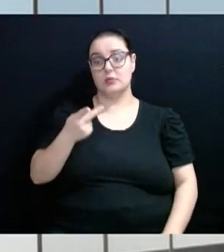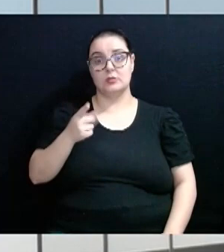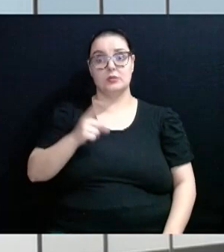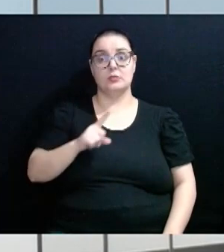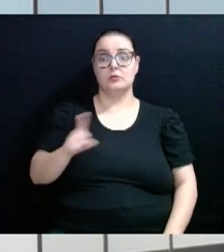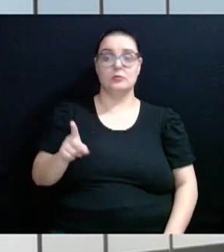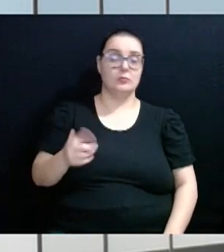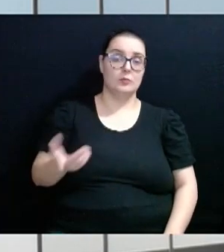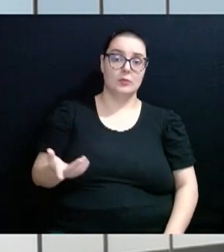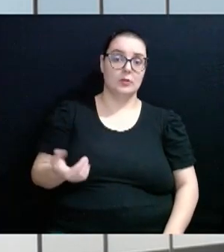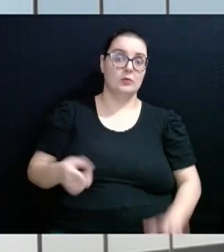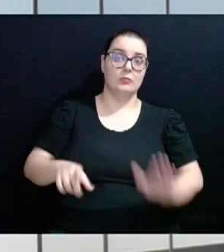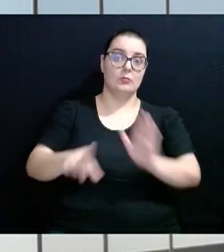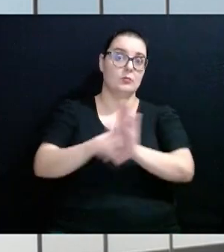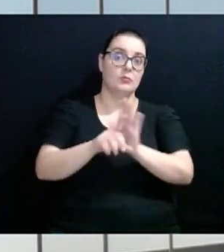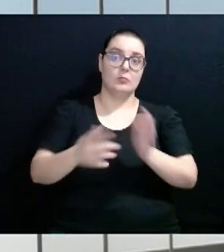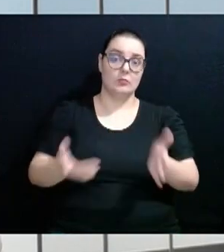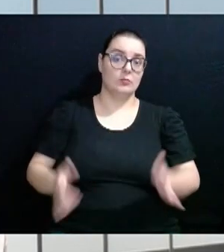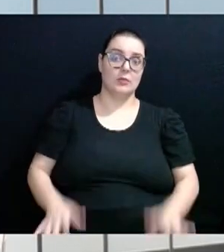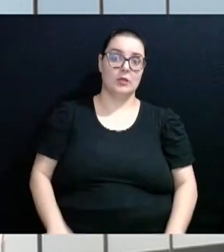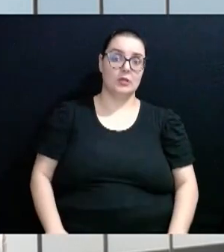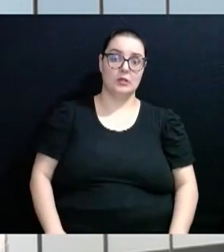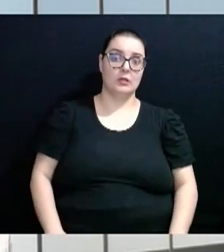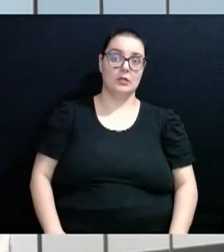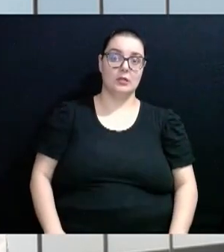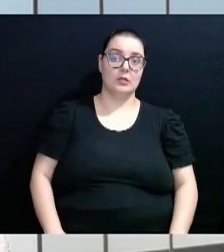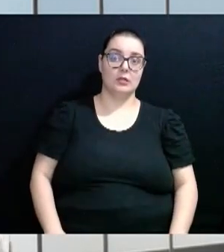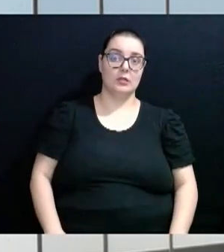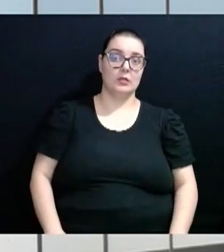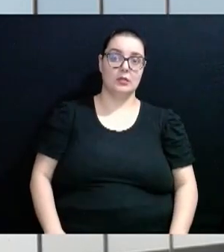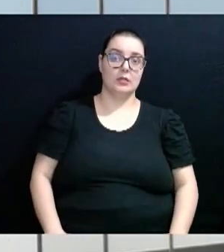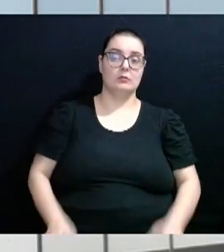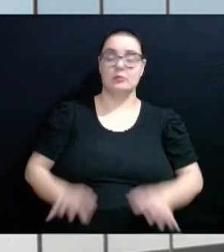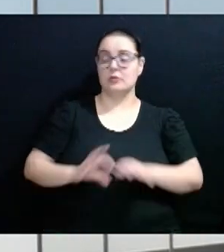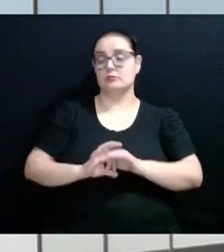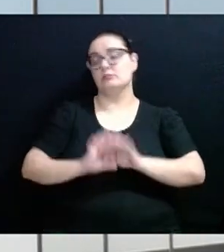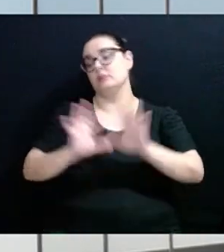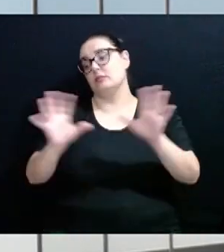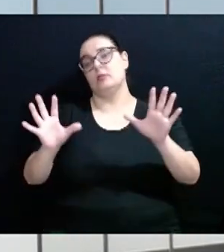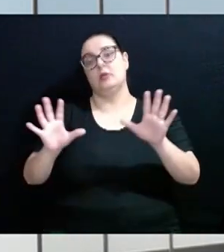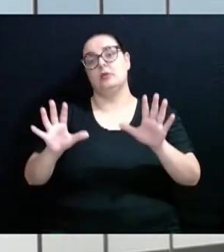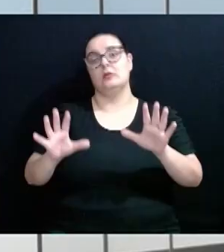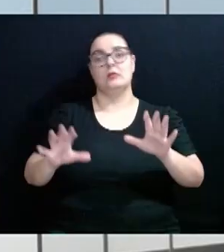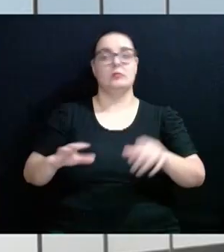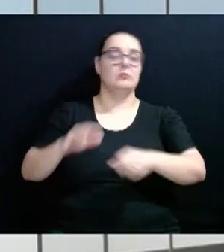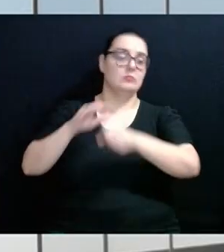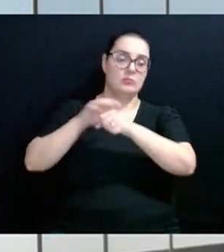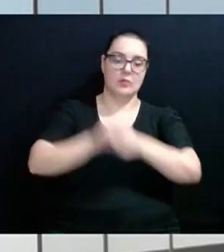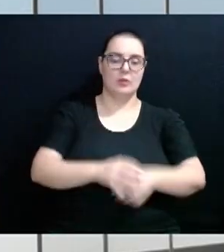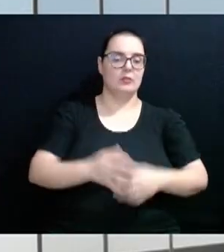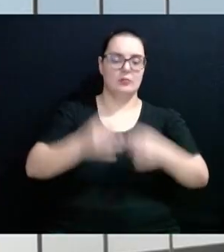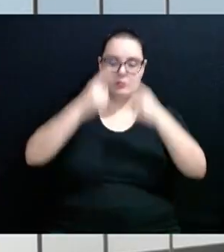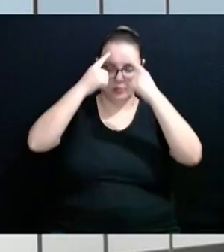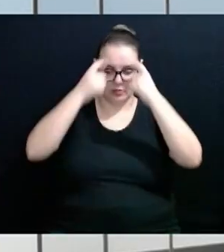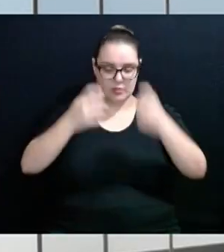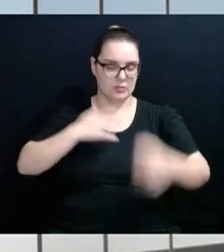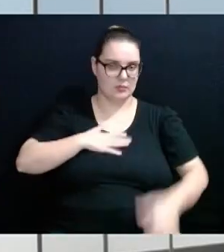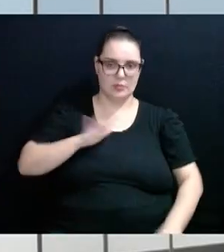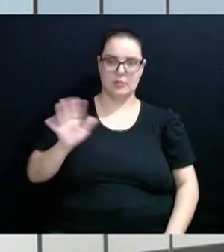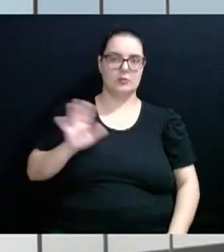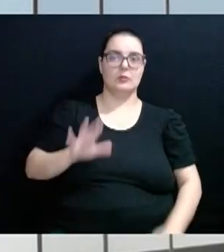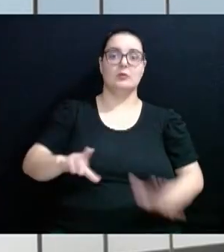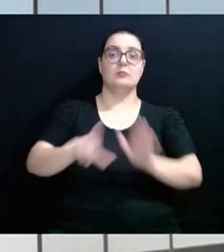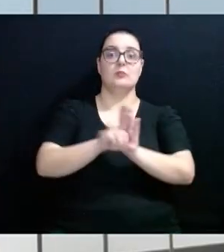lei que vai legalizar, né, agressões da minha parte, é uma lei que visa